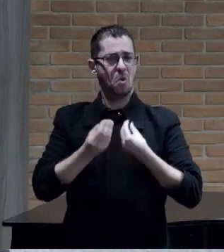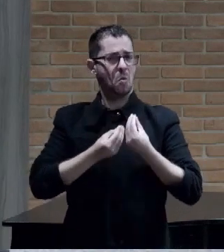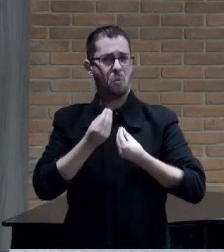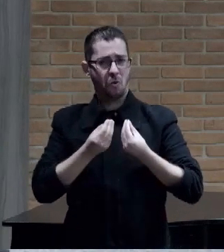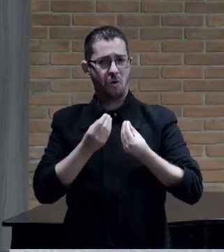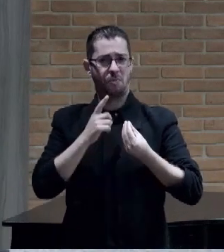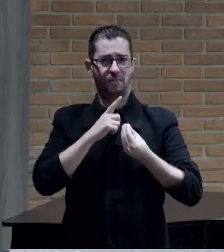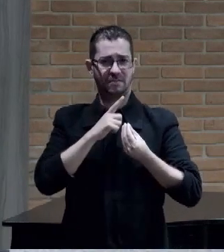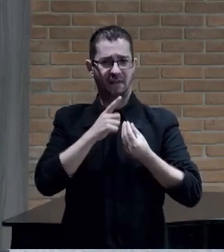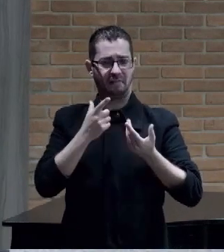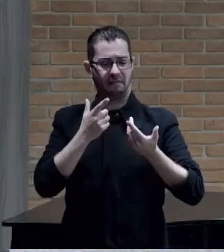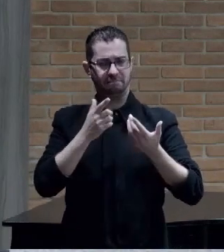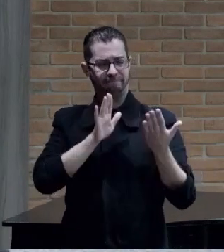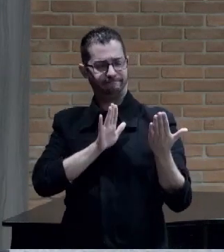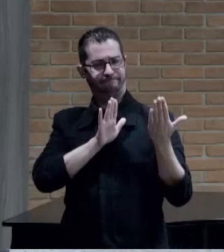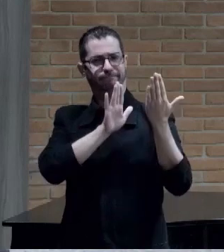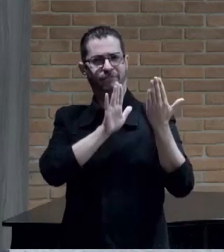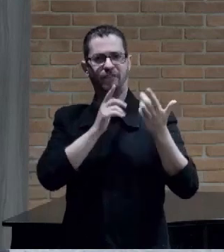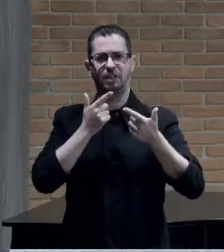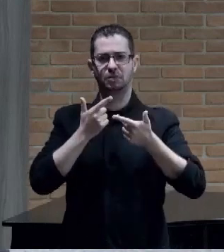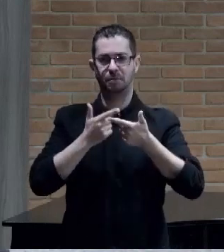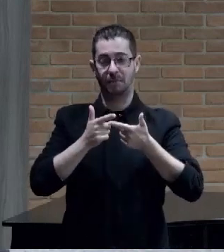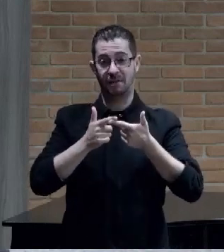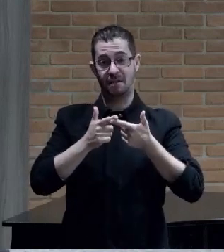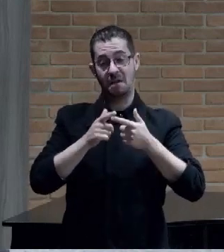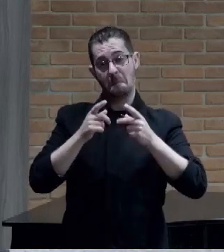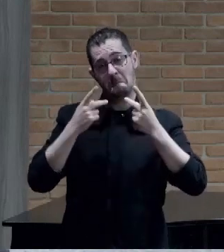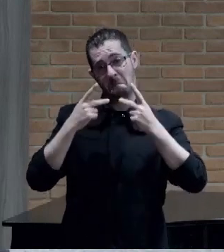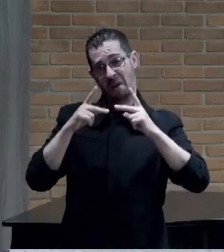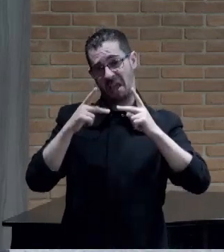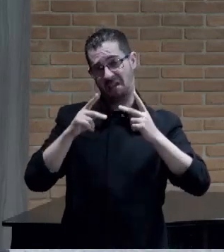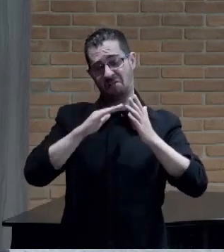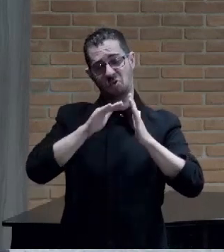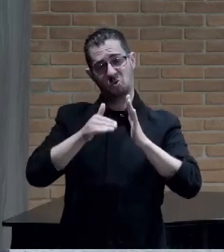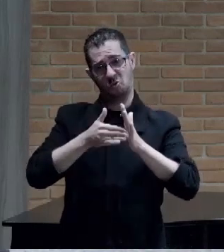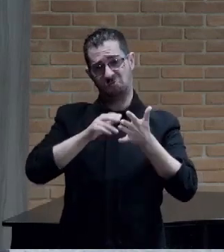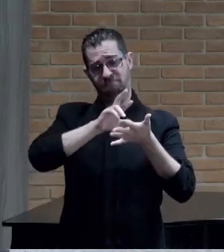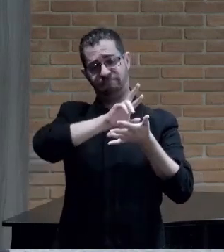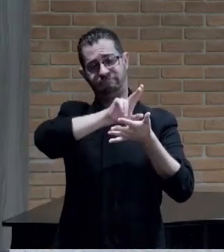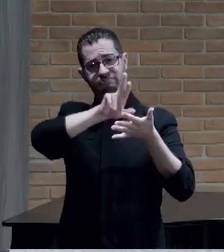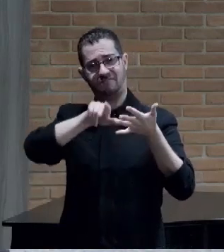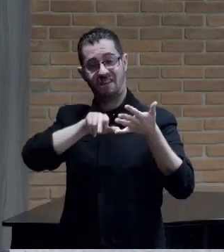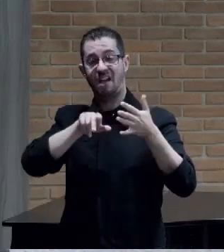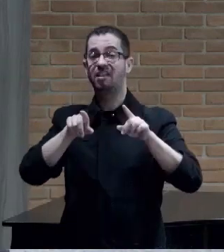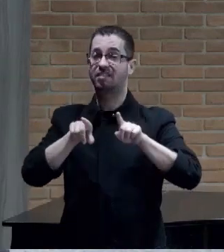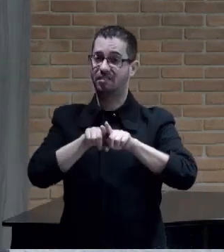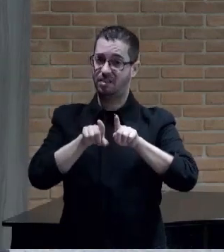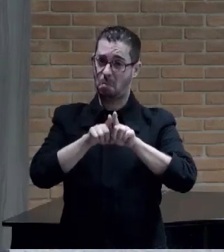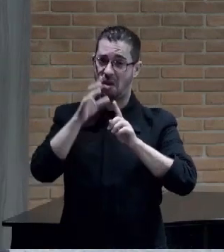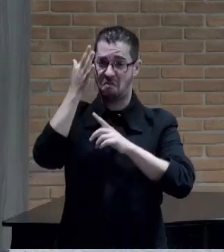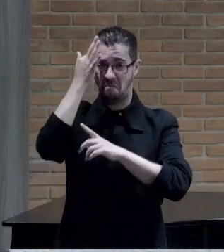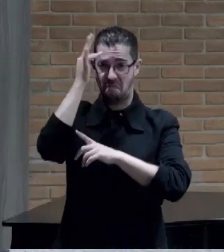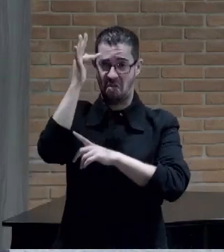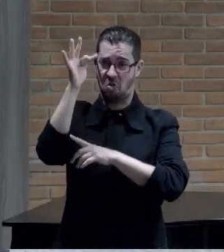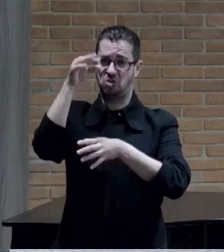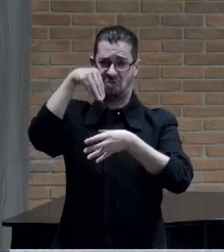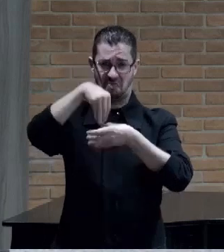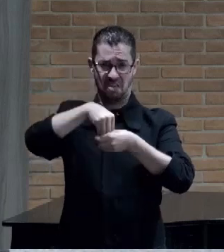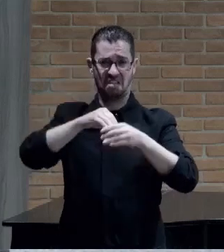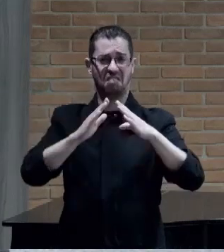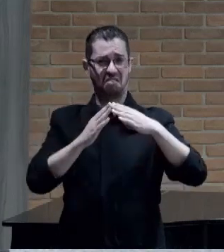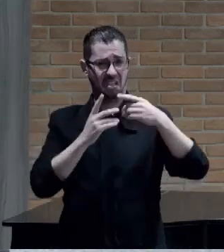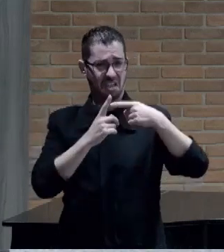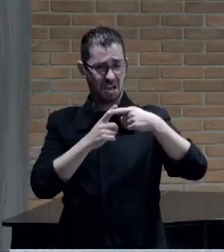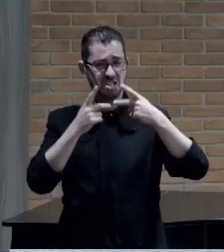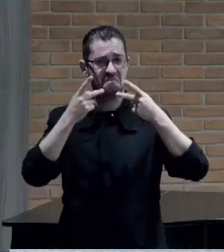financeira? Então, se prega de tudo. Se prega até filosofia dentro das igrejas. Agora, onde é que